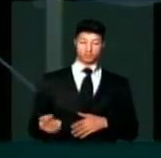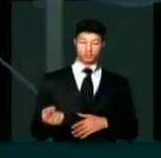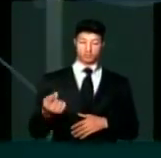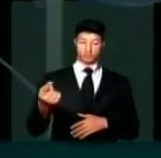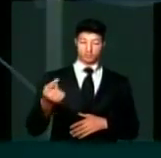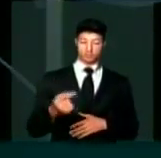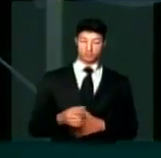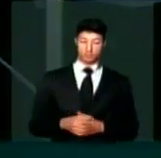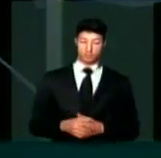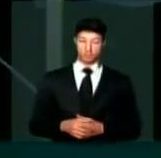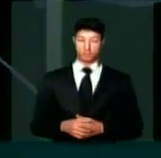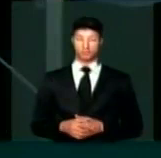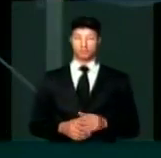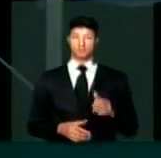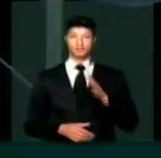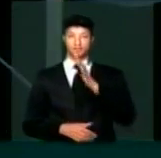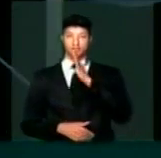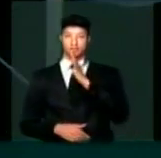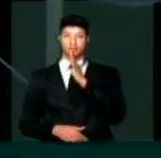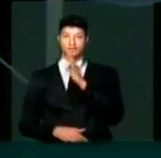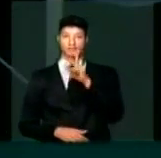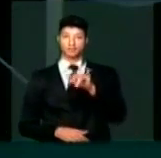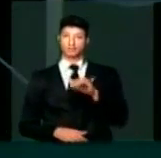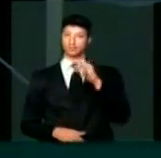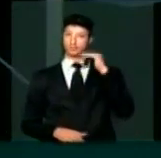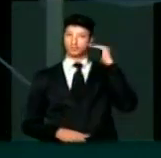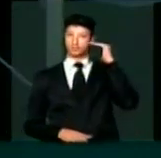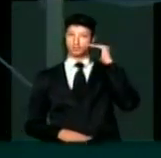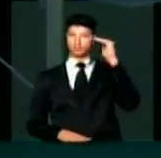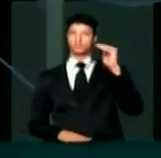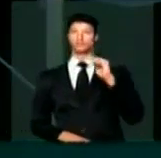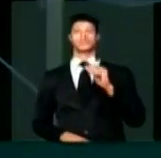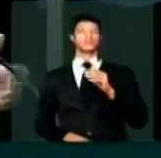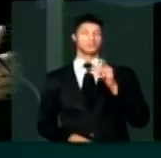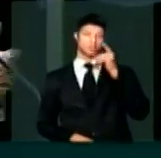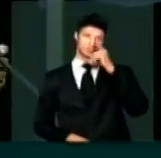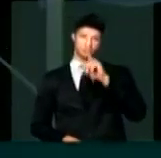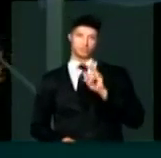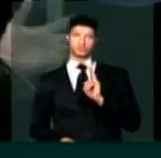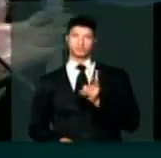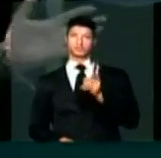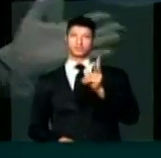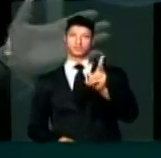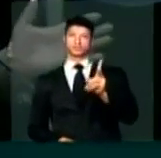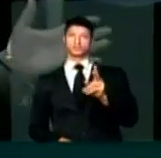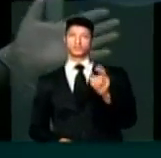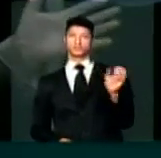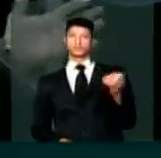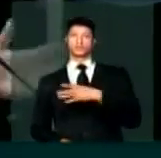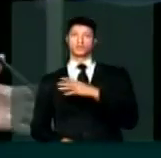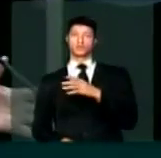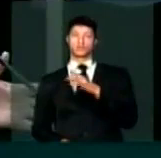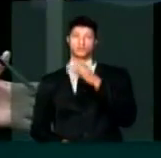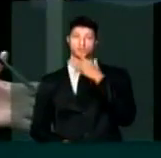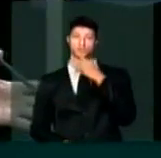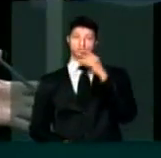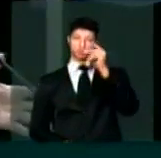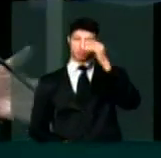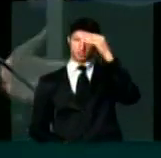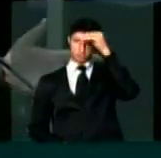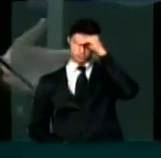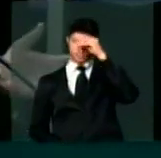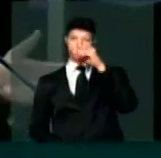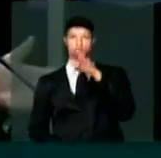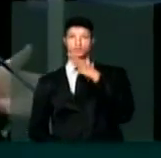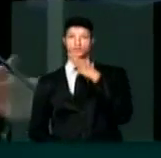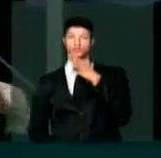eternidade. O conhecimento há de avançar e dominando sempre áreas novas do desconhecido,